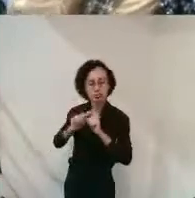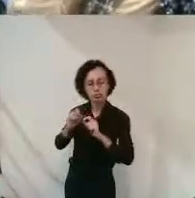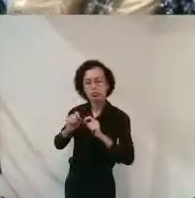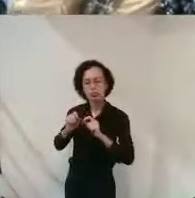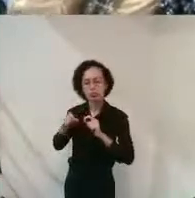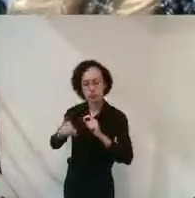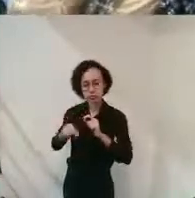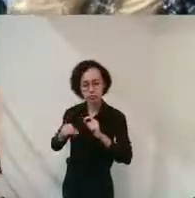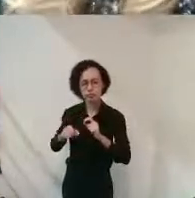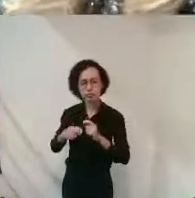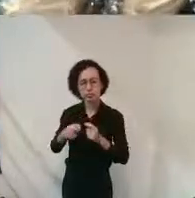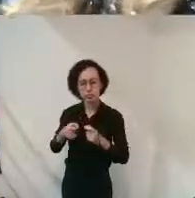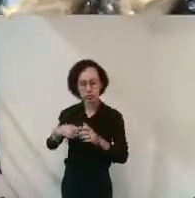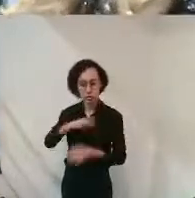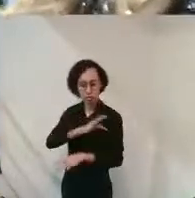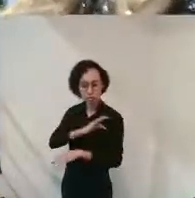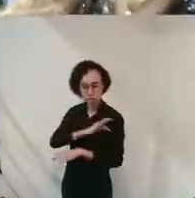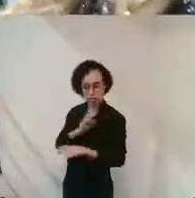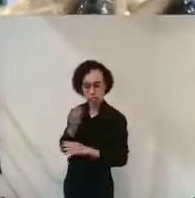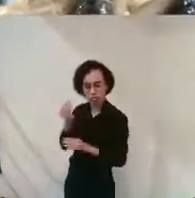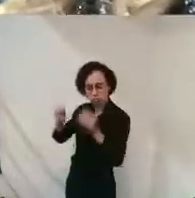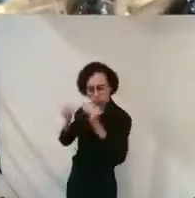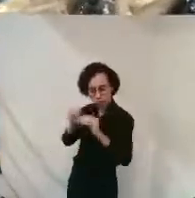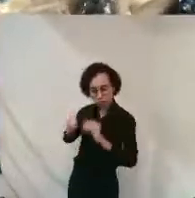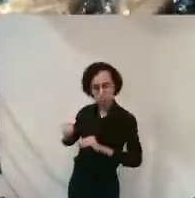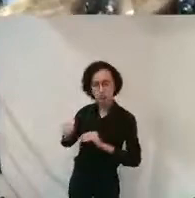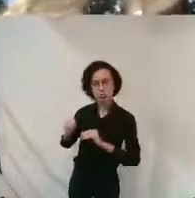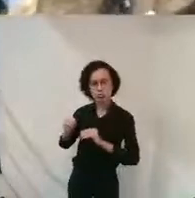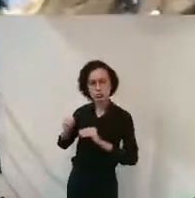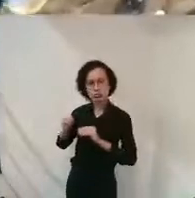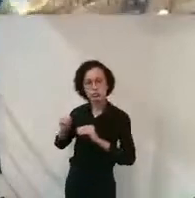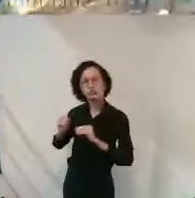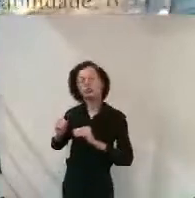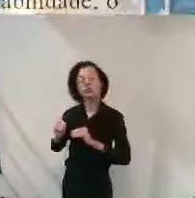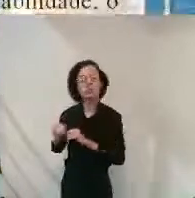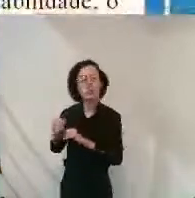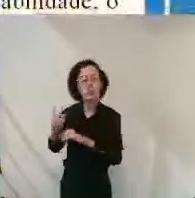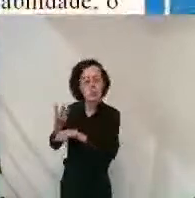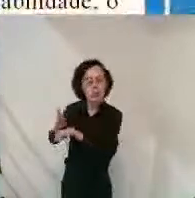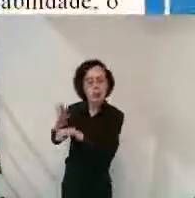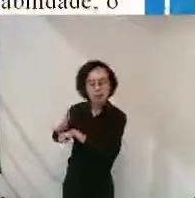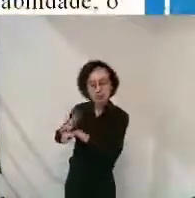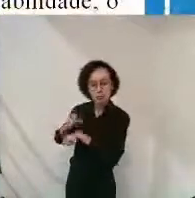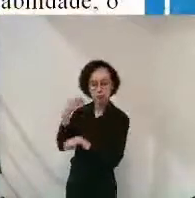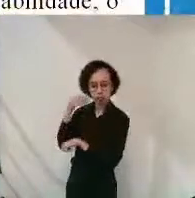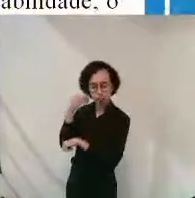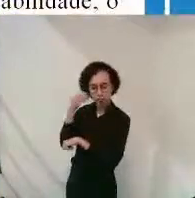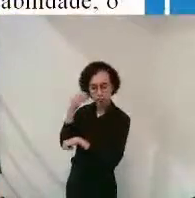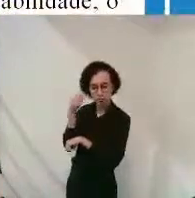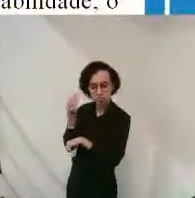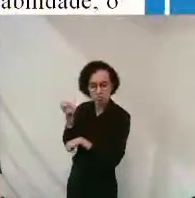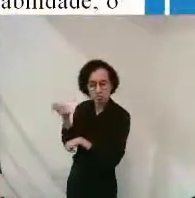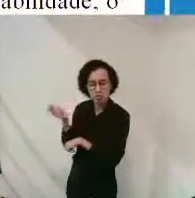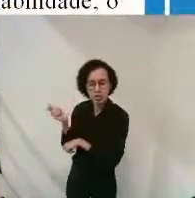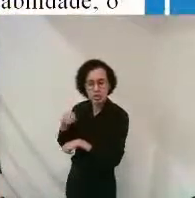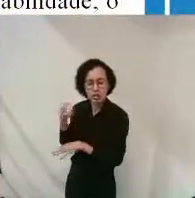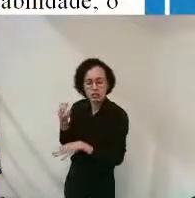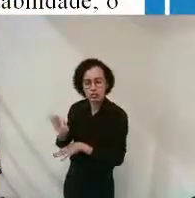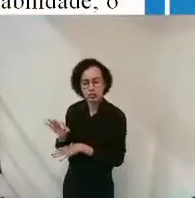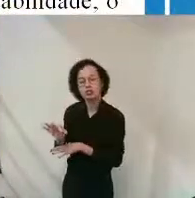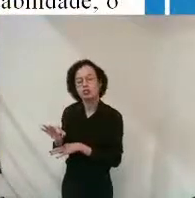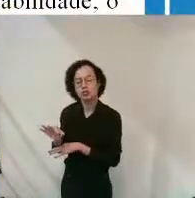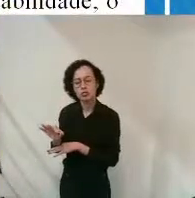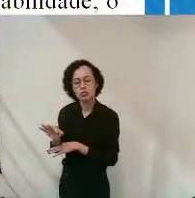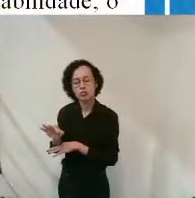técnicas que foram colocadas no nosso manual e com essas boas práticas, que são experiências que deram certo, que esses membros do